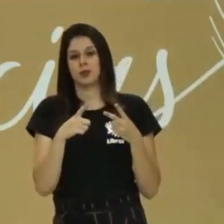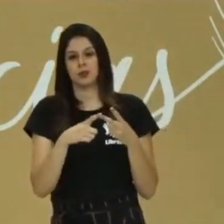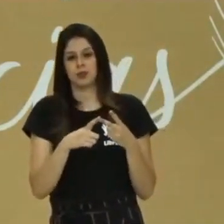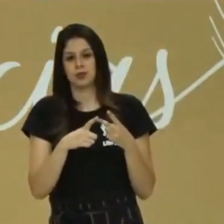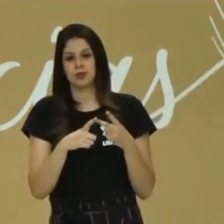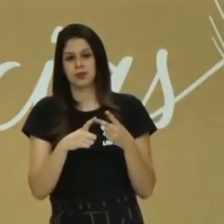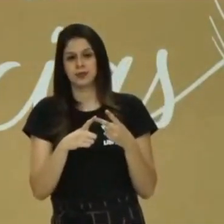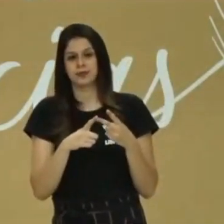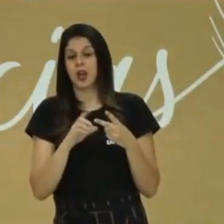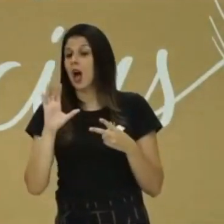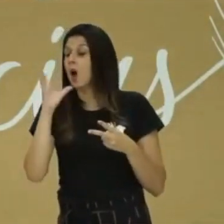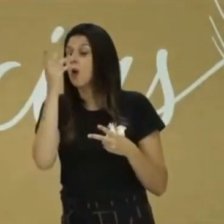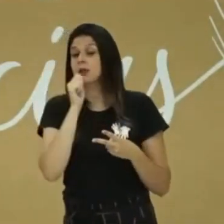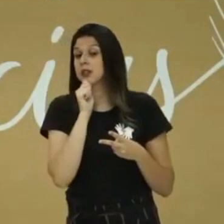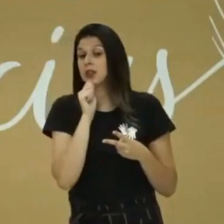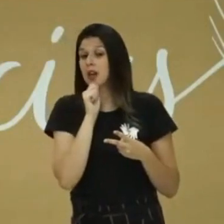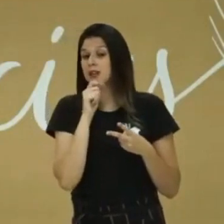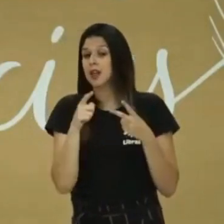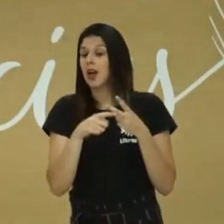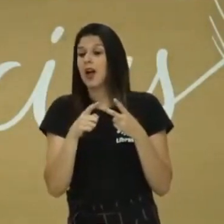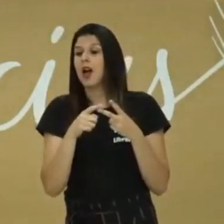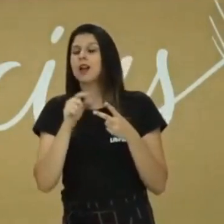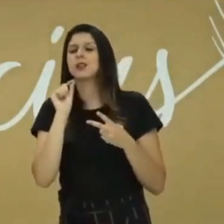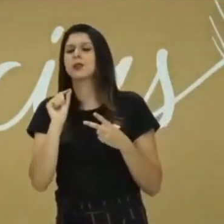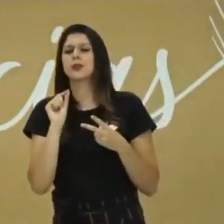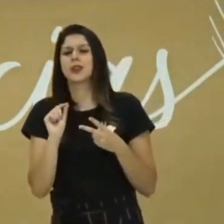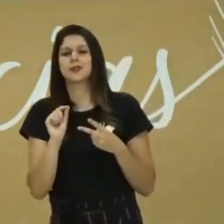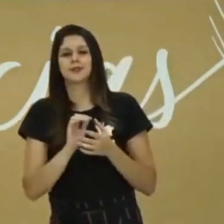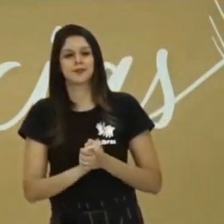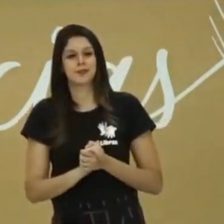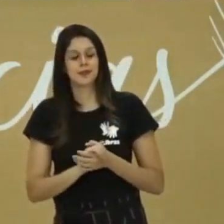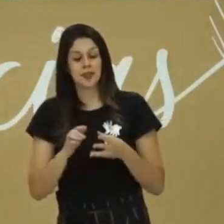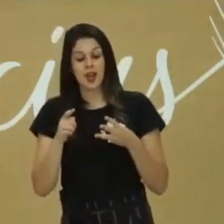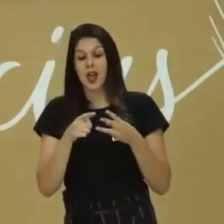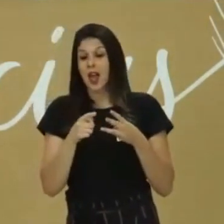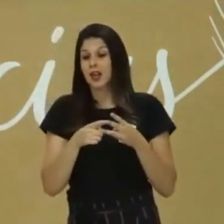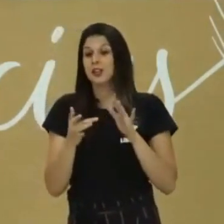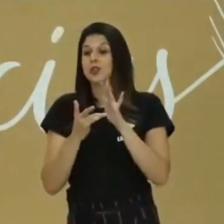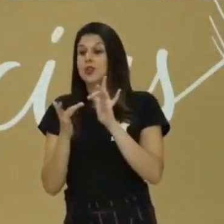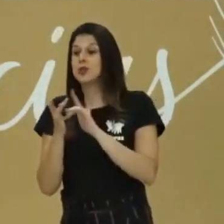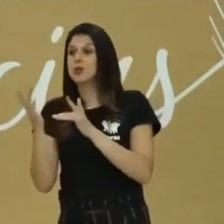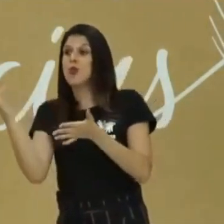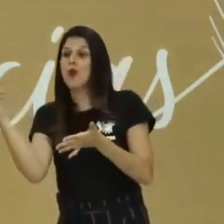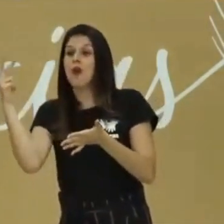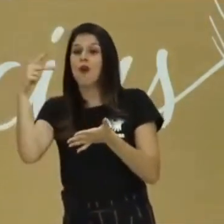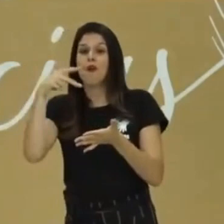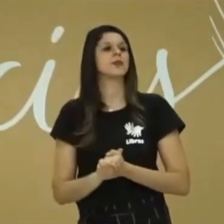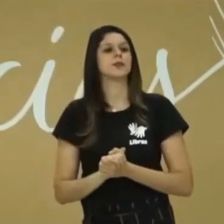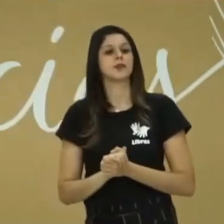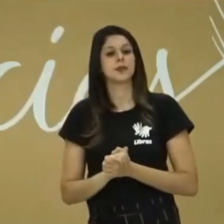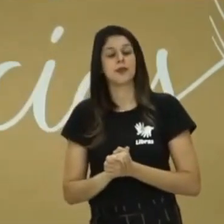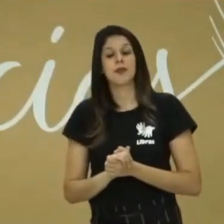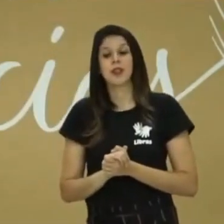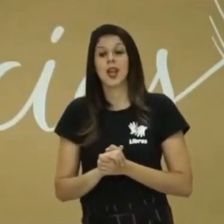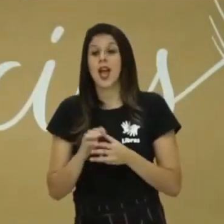e essa ainda não aconteceu qual é essa próxima vinda essa próxima vinda ele vem para arrebatar a igreja